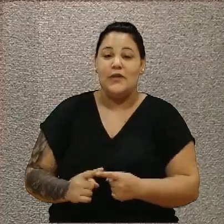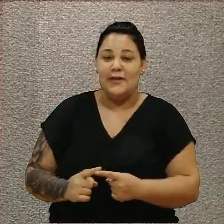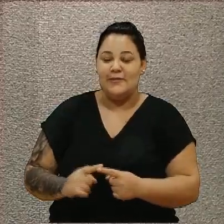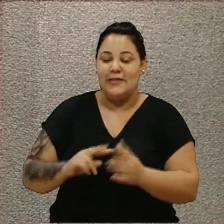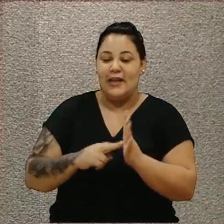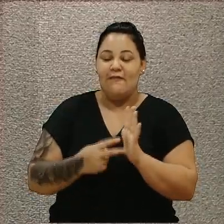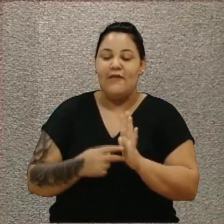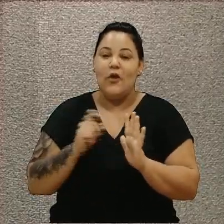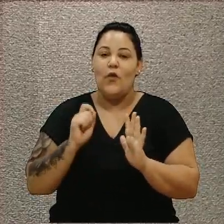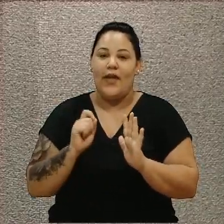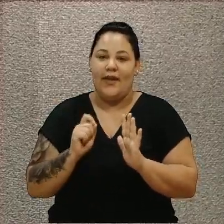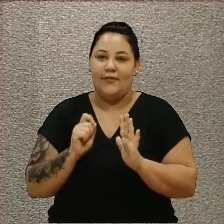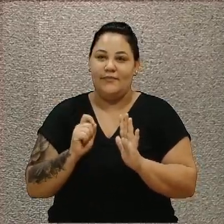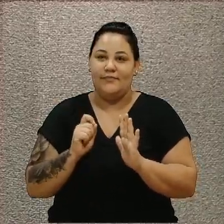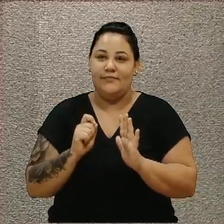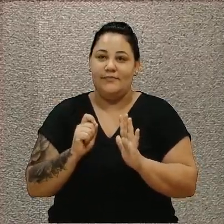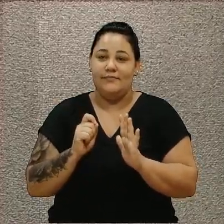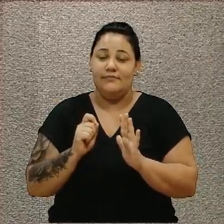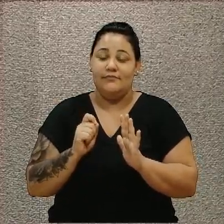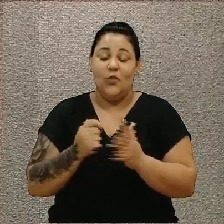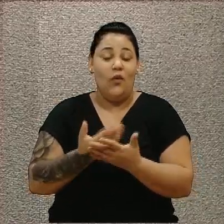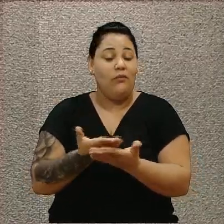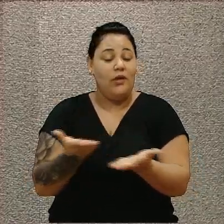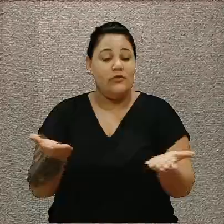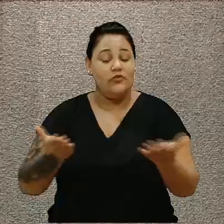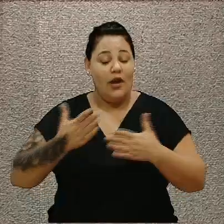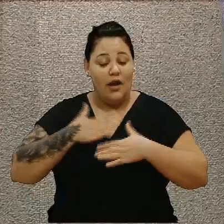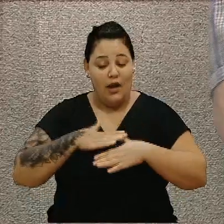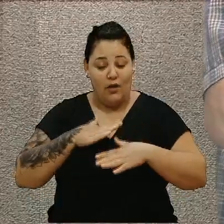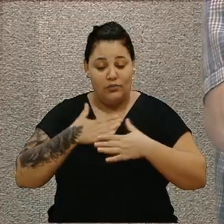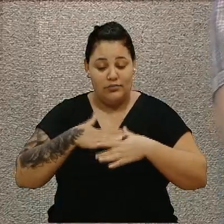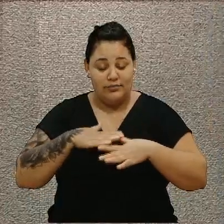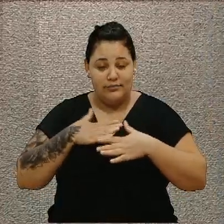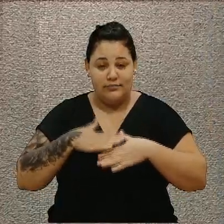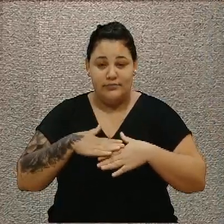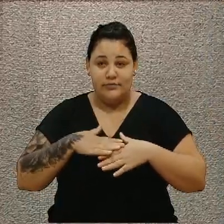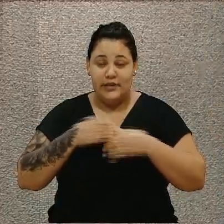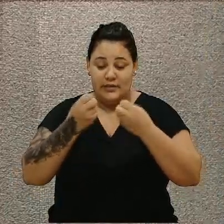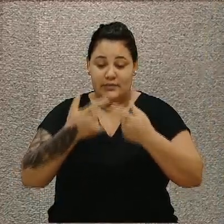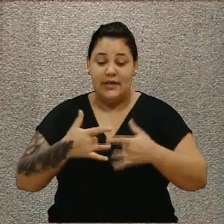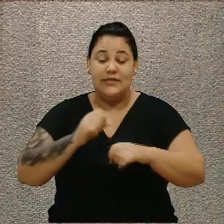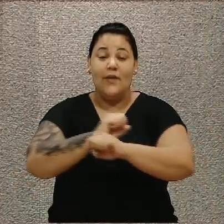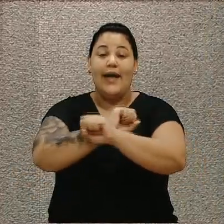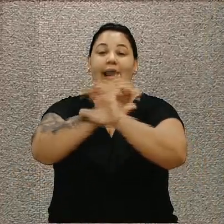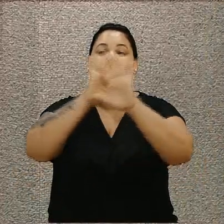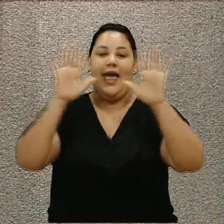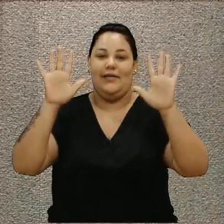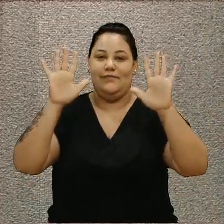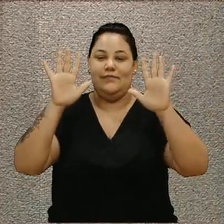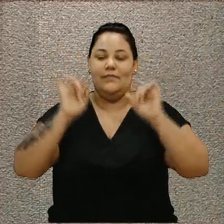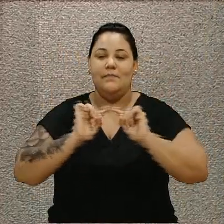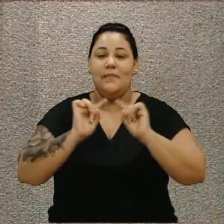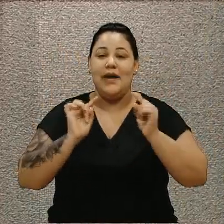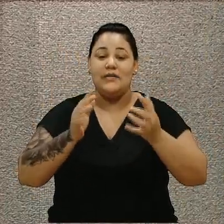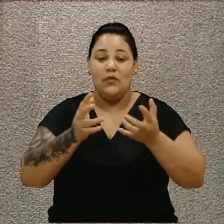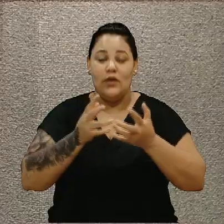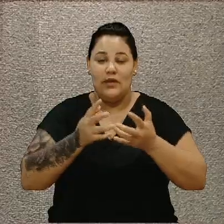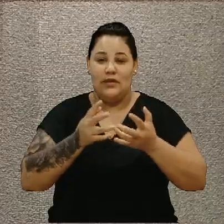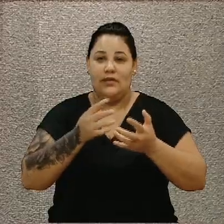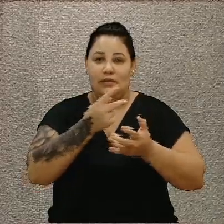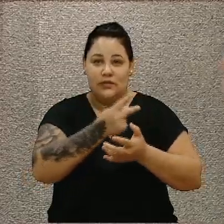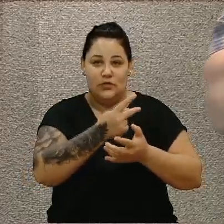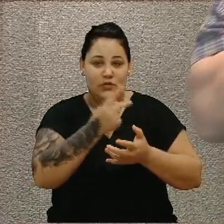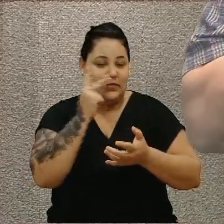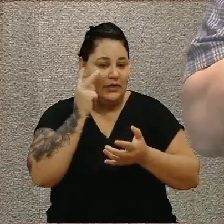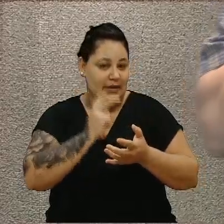significa dizer que o clima está tranquilo, tá? Que as posições são claras. Mas eu gostaria, vereador Daniel, se você me